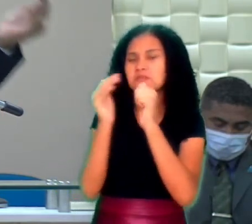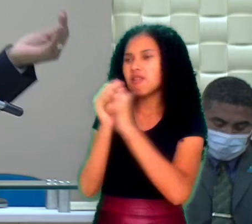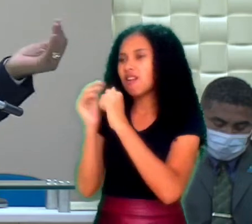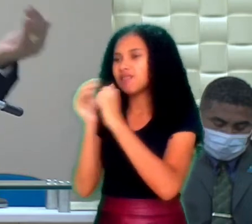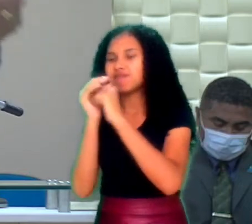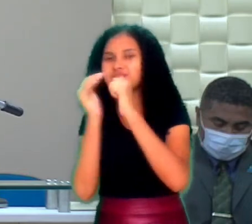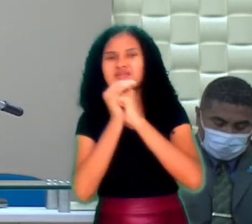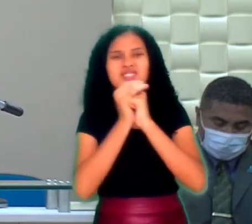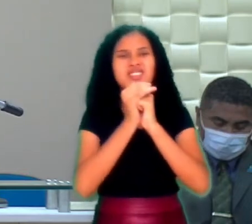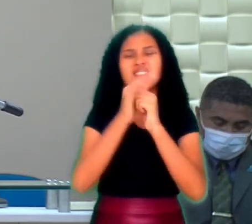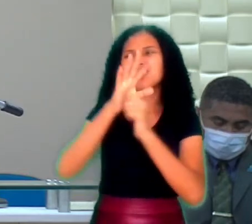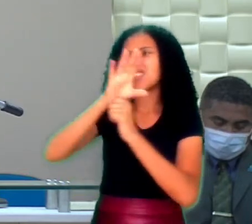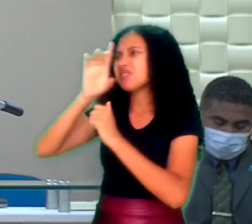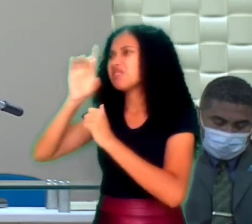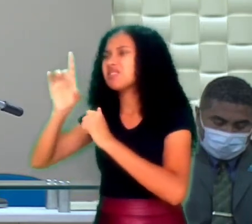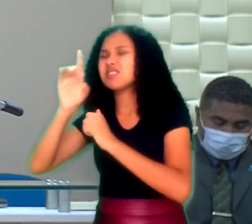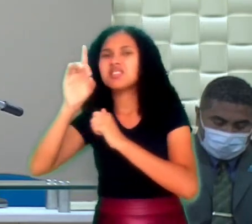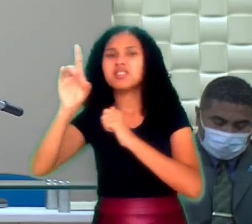Queridos,